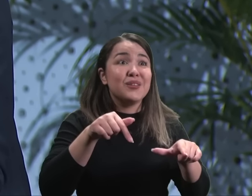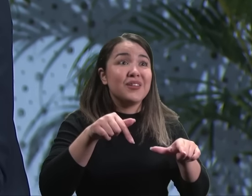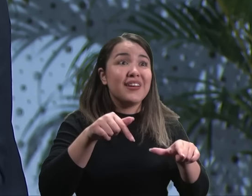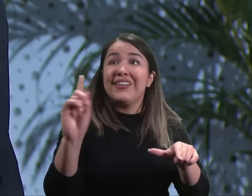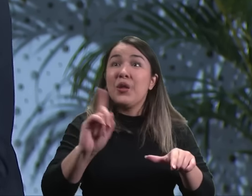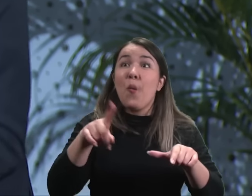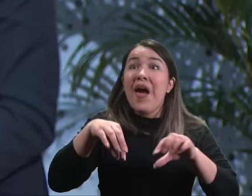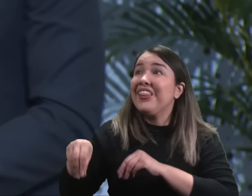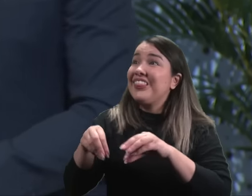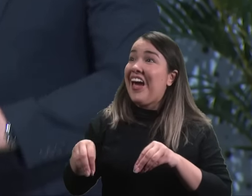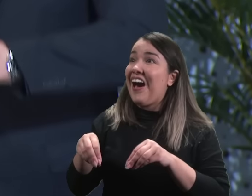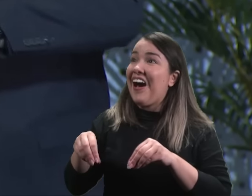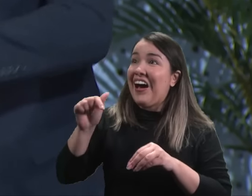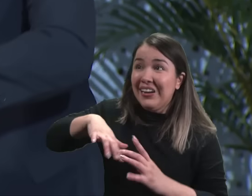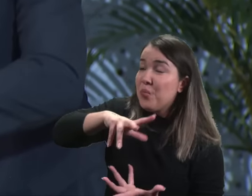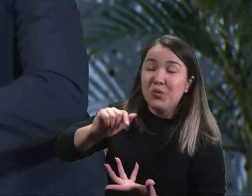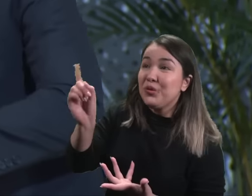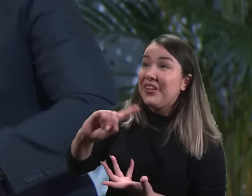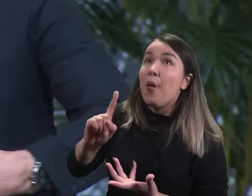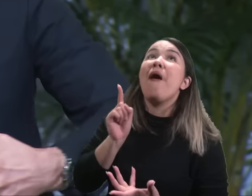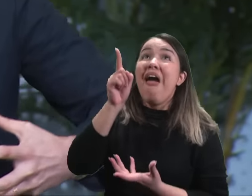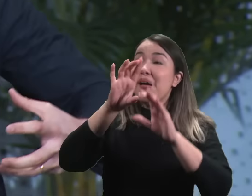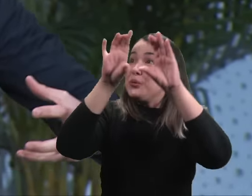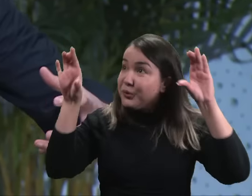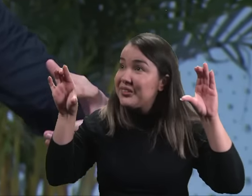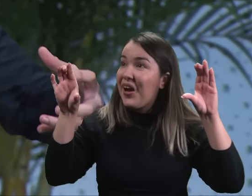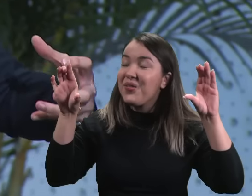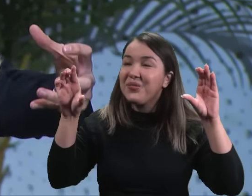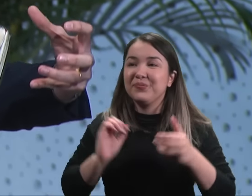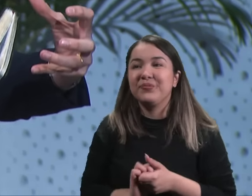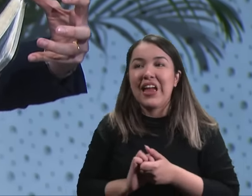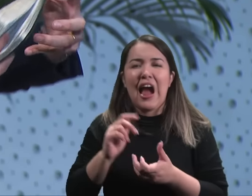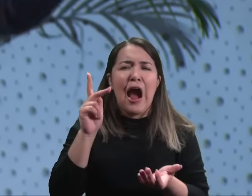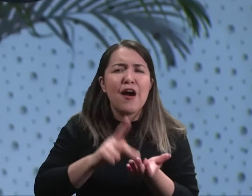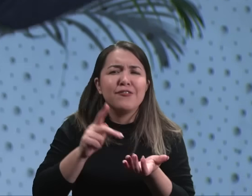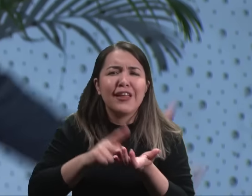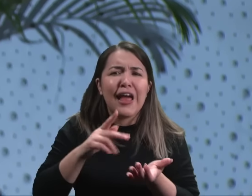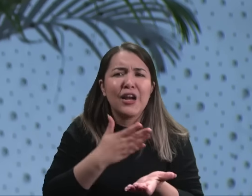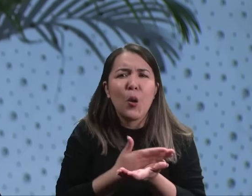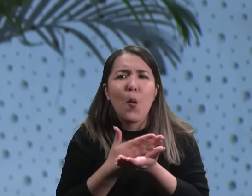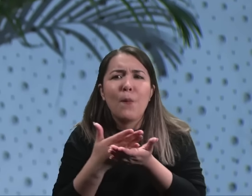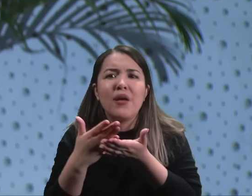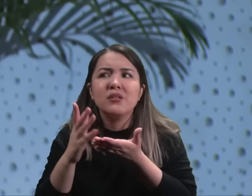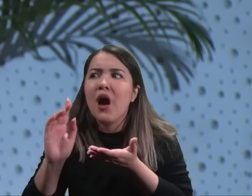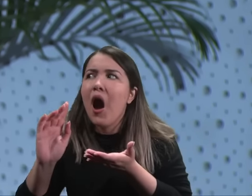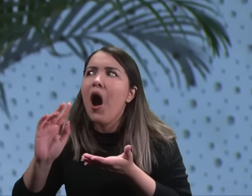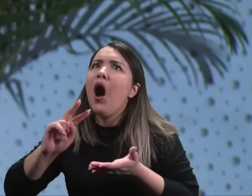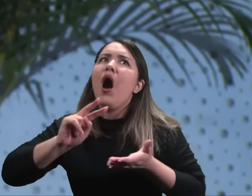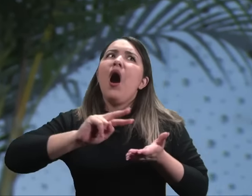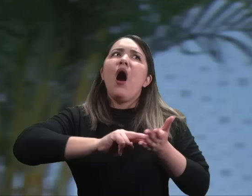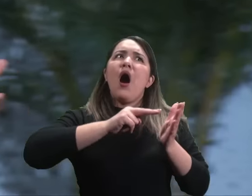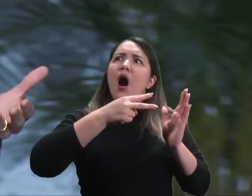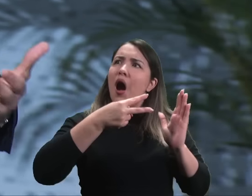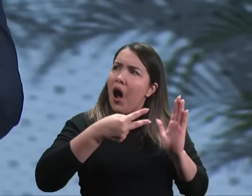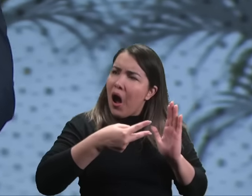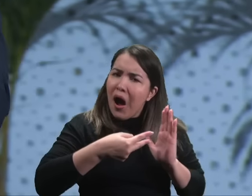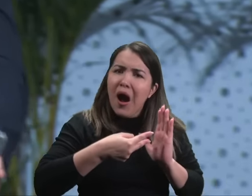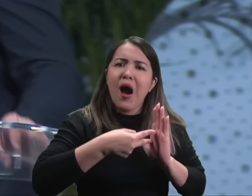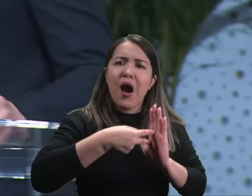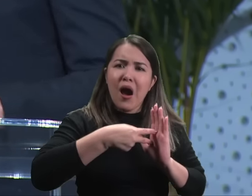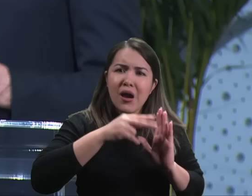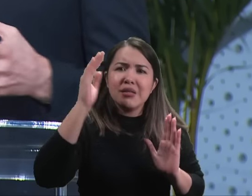terra e agora as verdades do Santuário começam a ser restauradas da Graça em